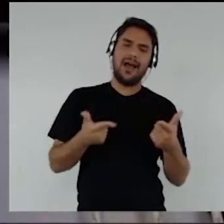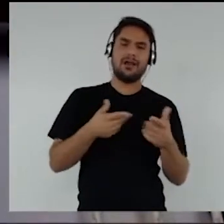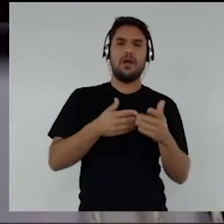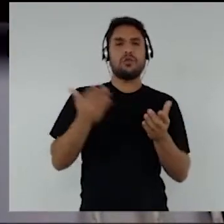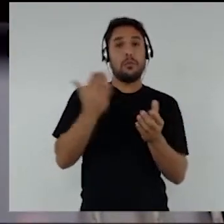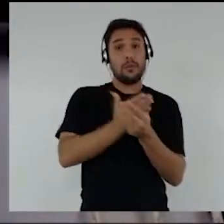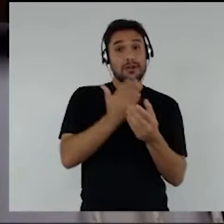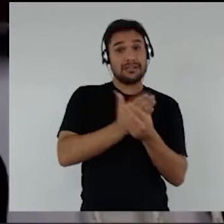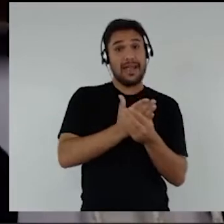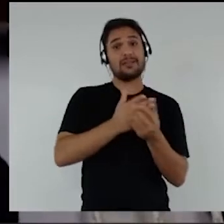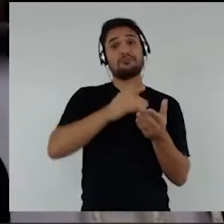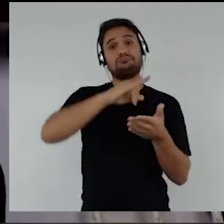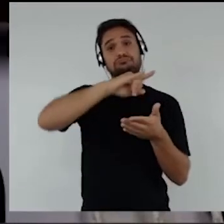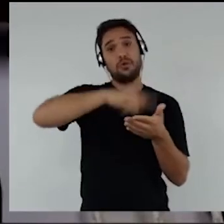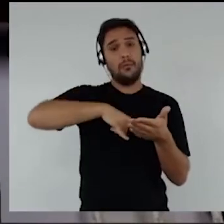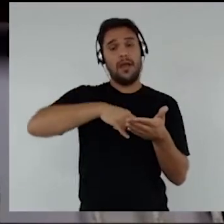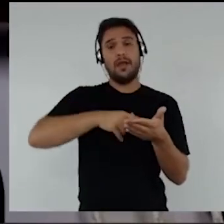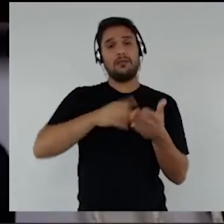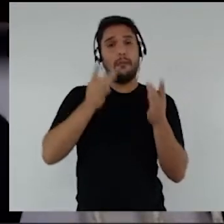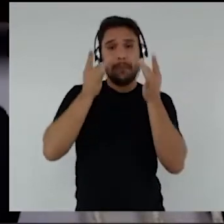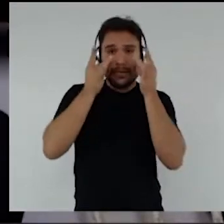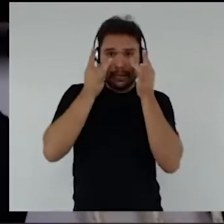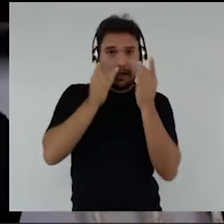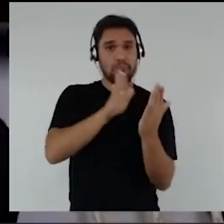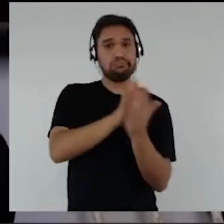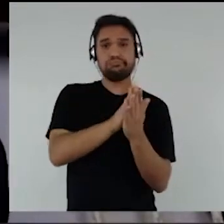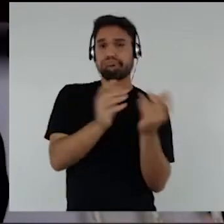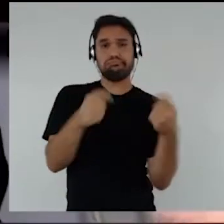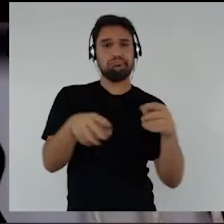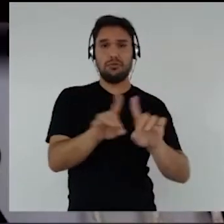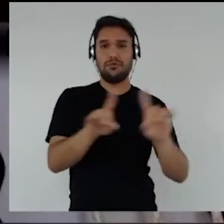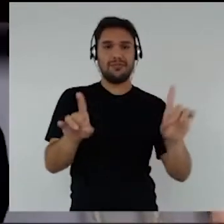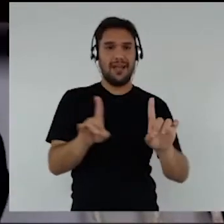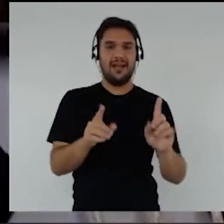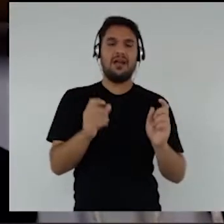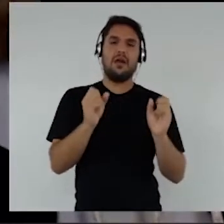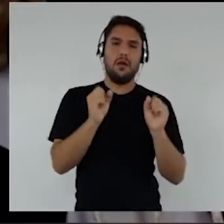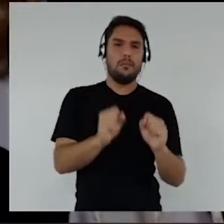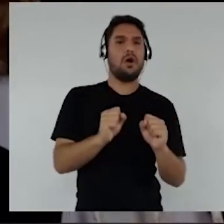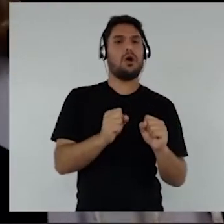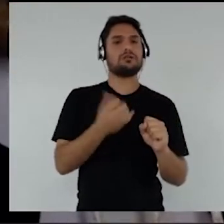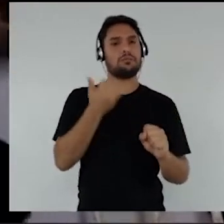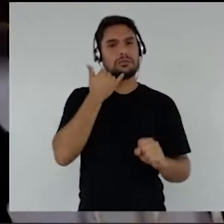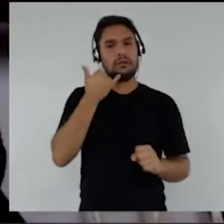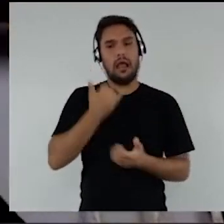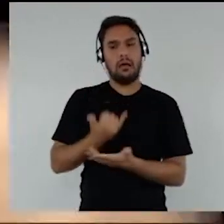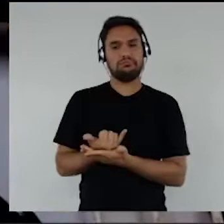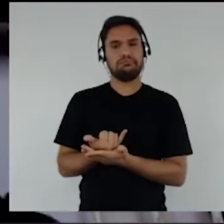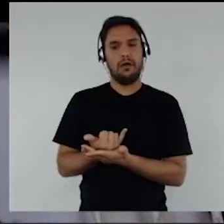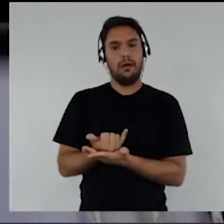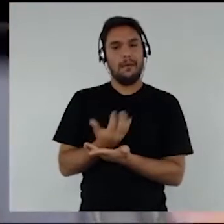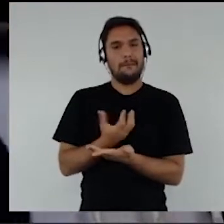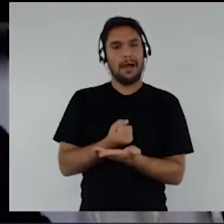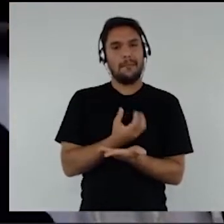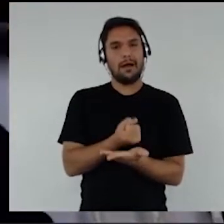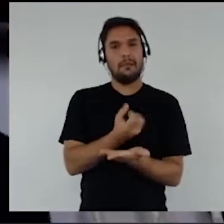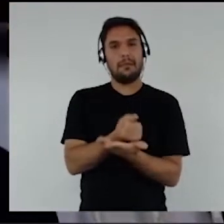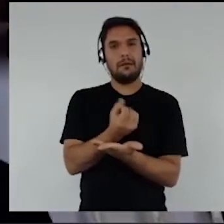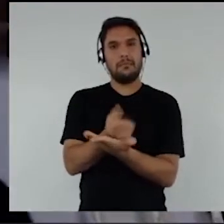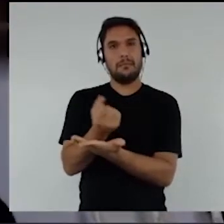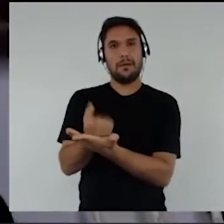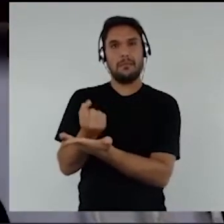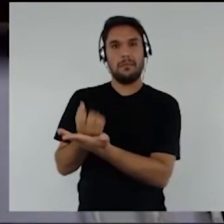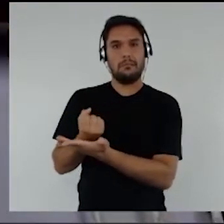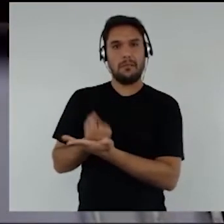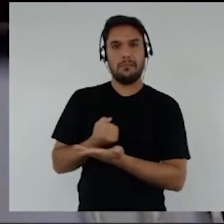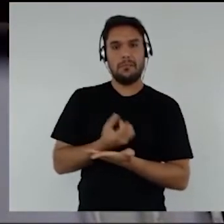processo físico isso já podia existir, né? Eu posso entrar ali ardilosamente numa audiência com meu celular ligado para que uma testemunha de